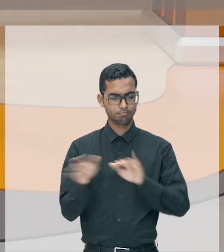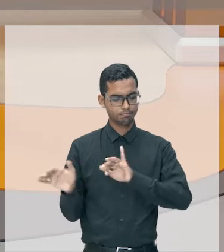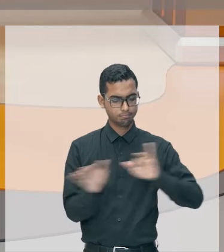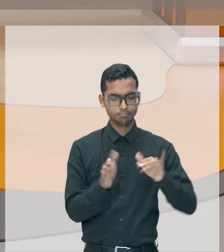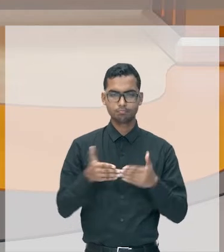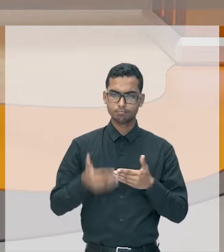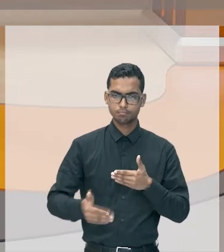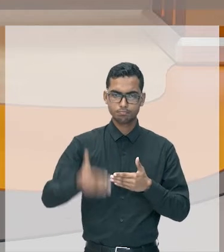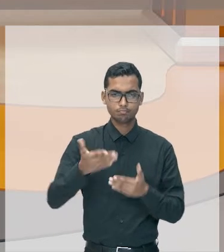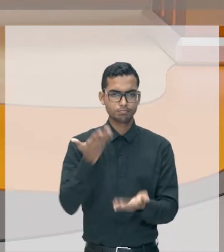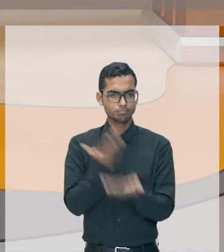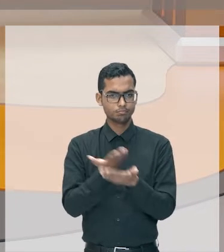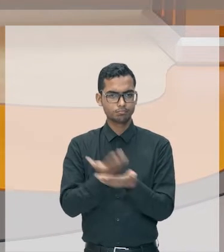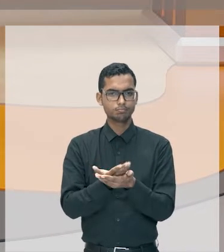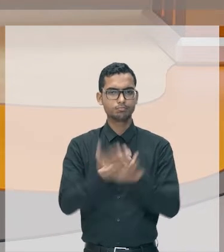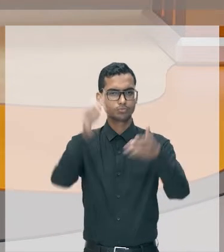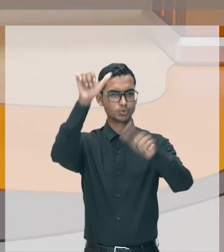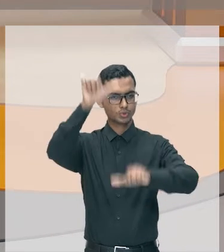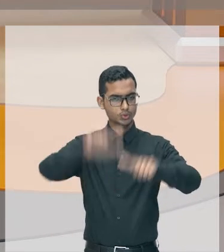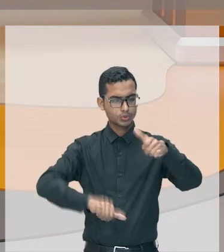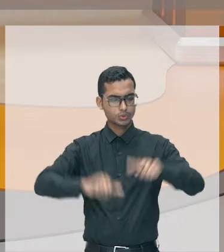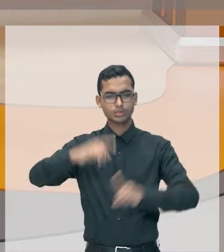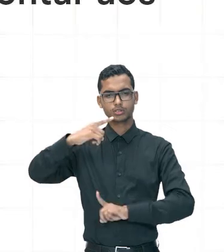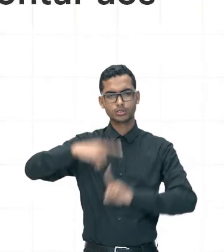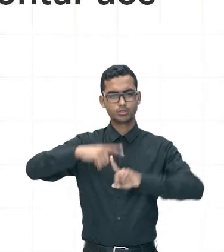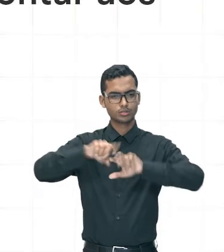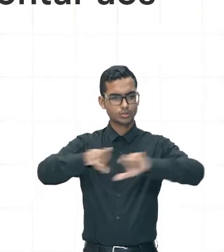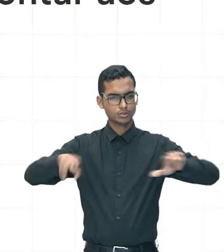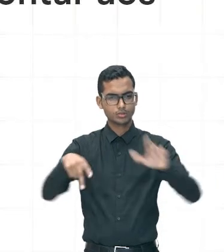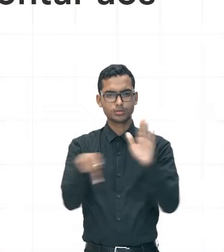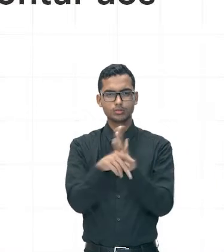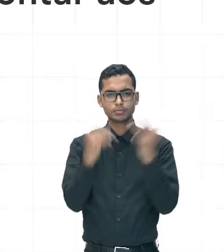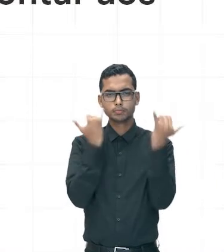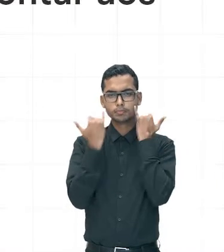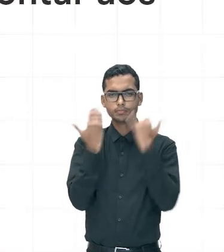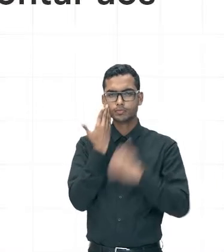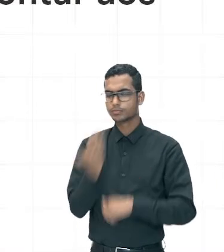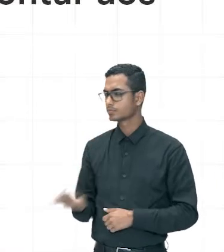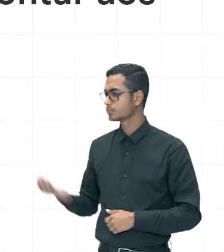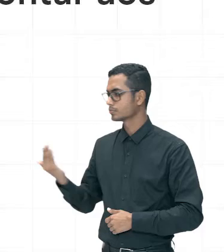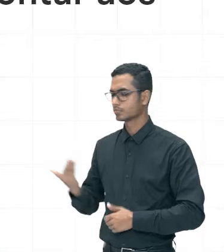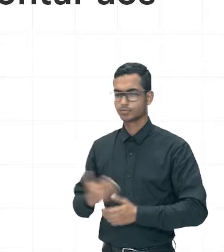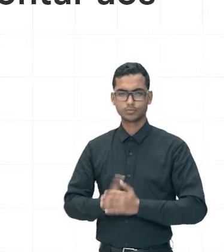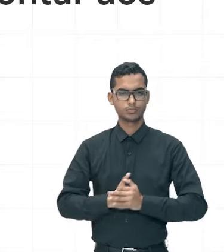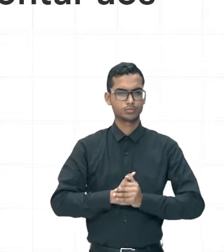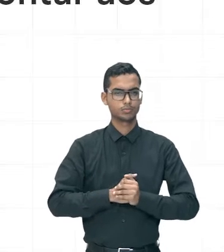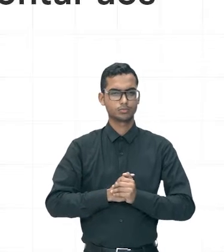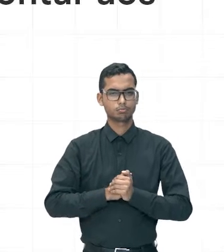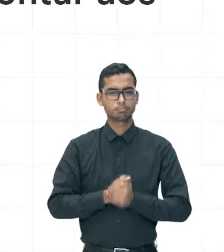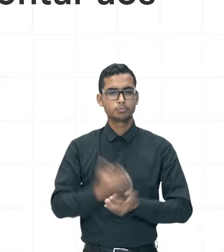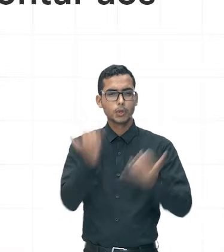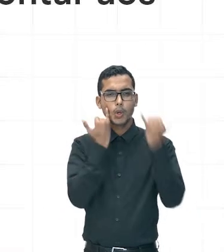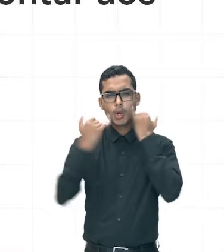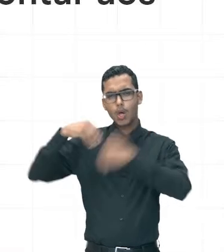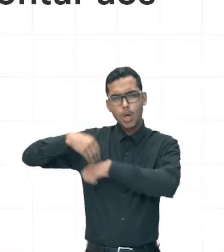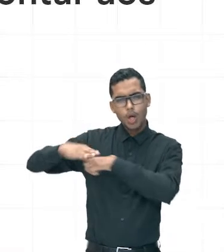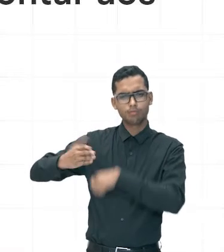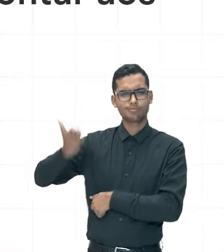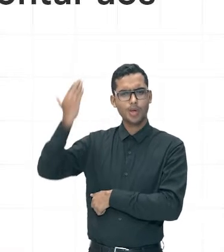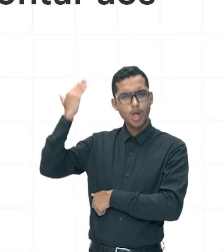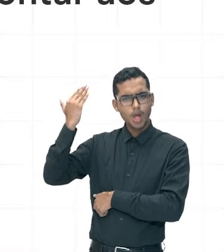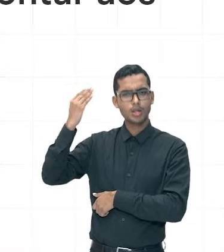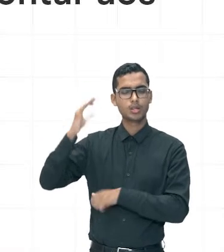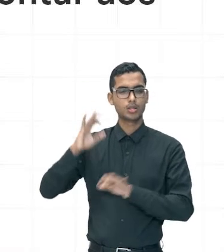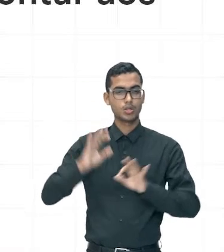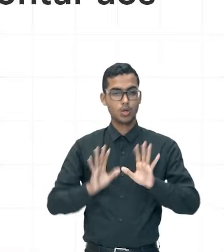continua analisando aí os diferentes tipos de fonte. Olha só, as fontes ou pistas do passado podem também ser divididas em